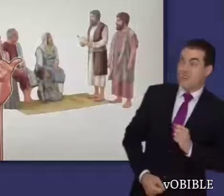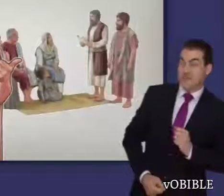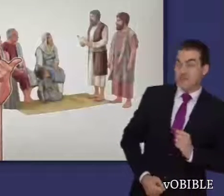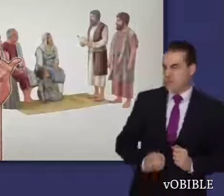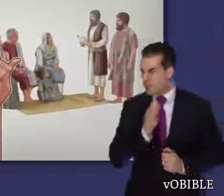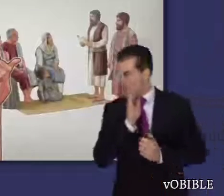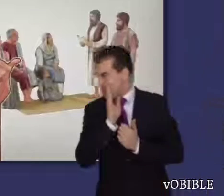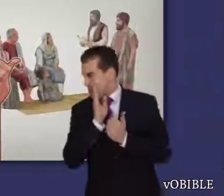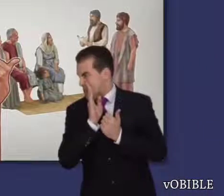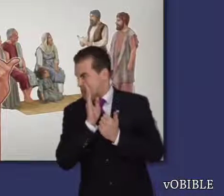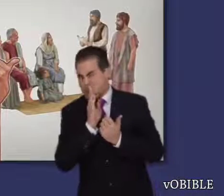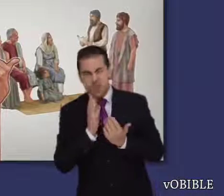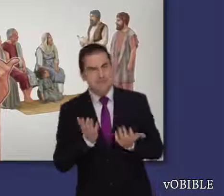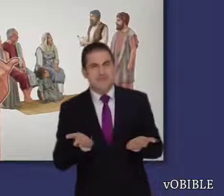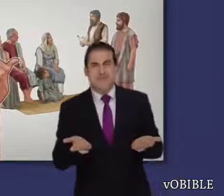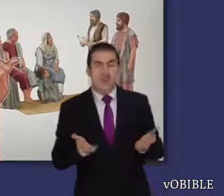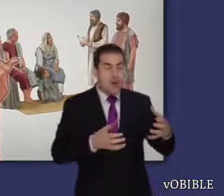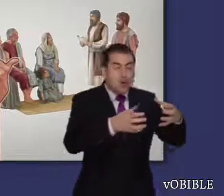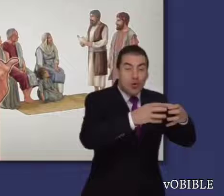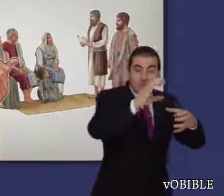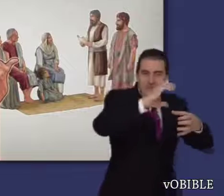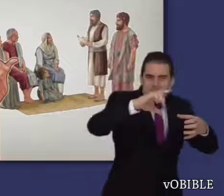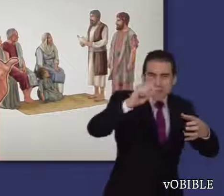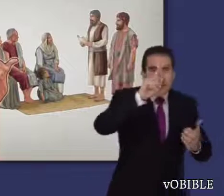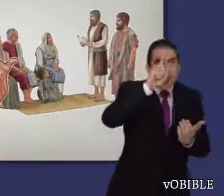Diótrefes era bem diferente de Gaio.